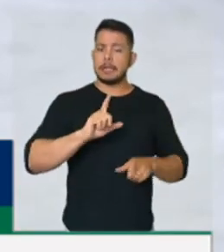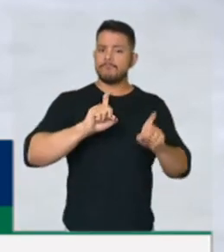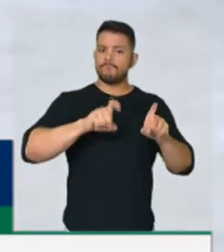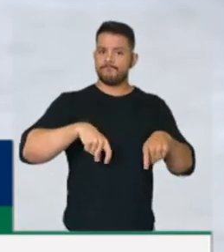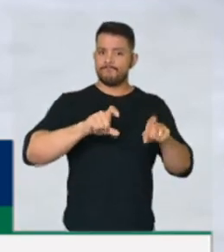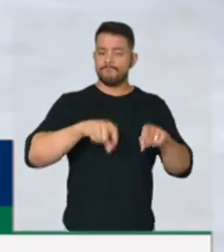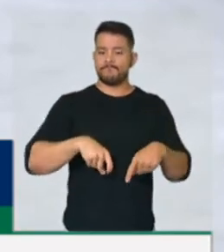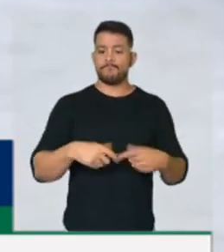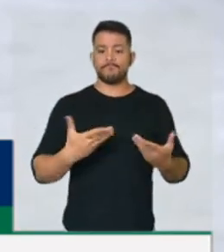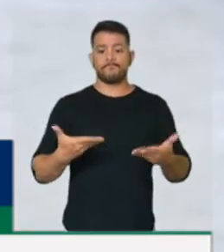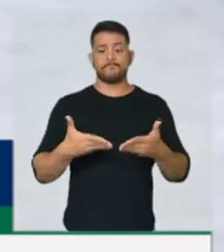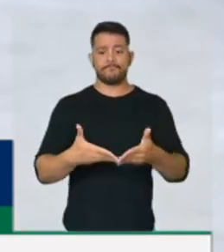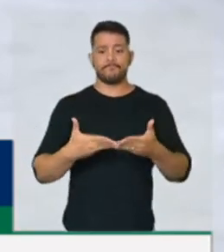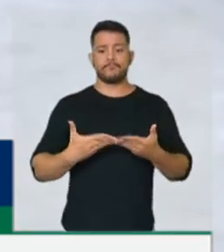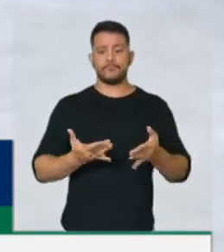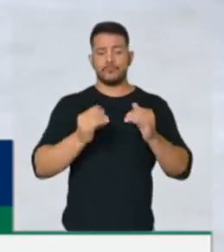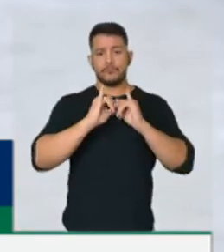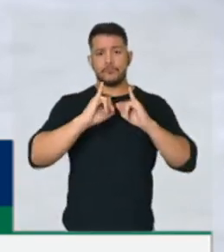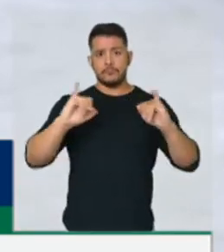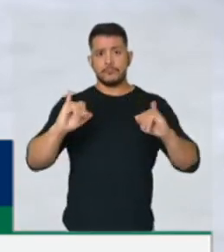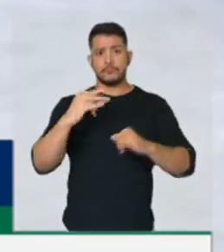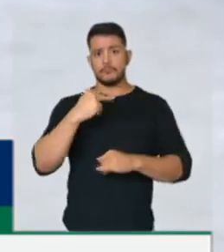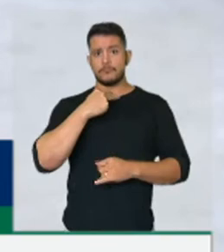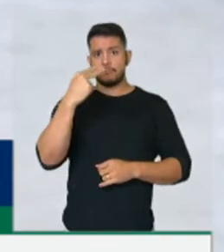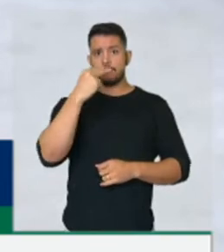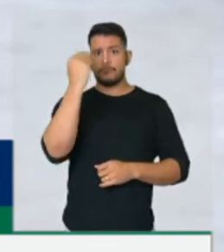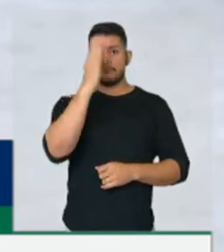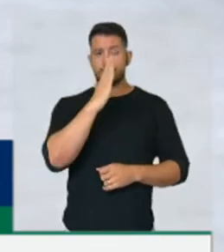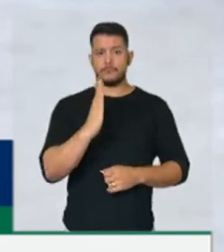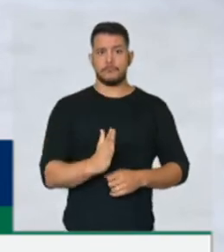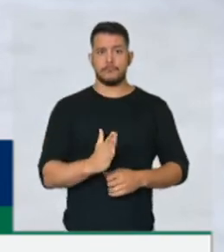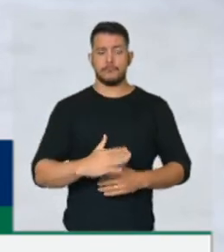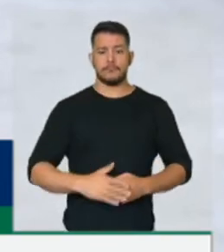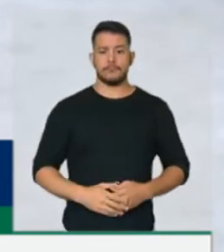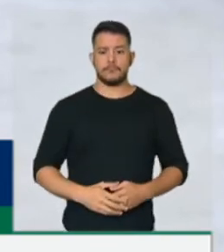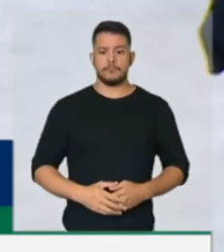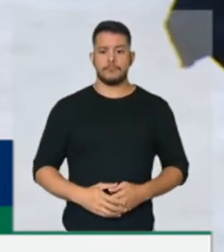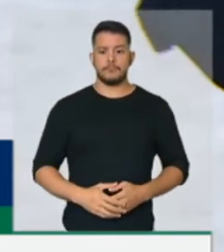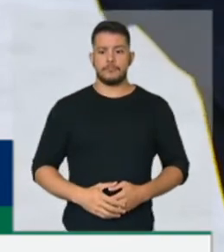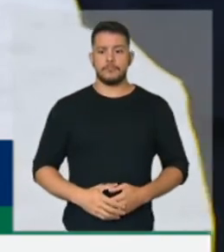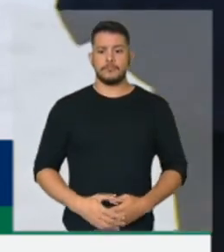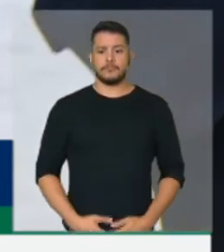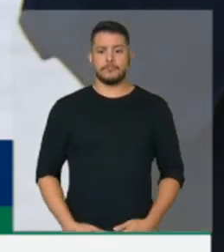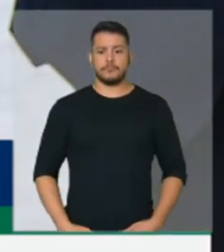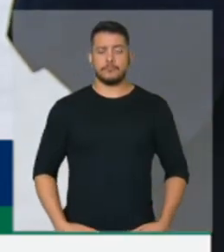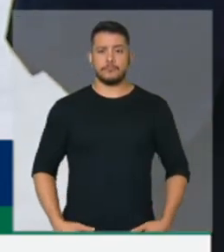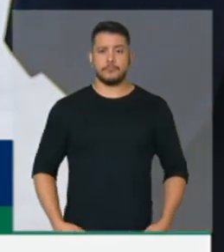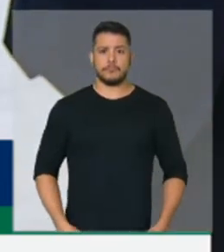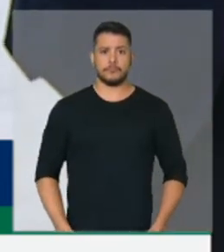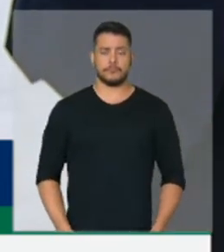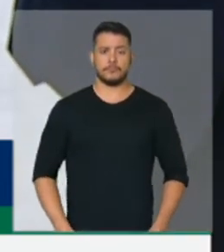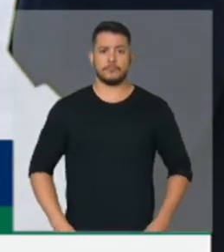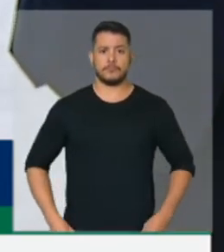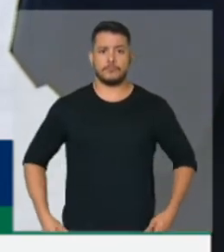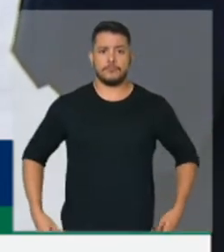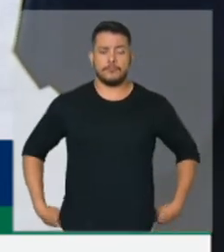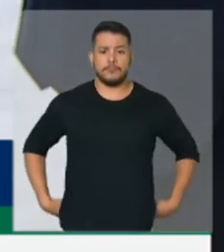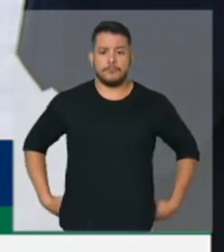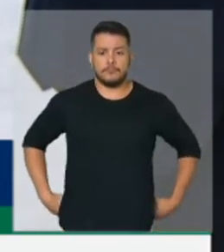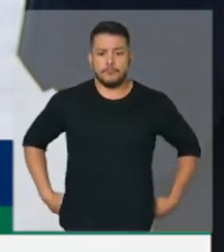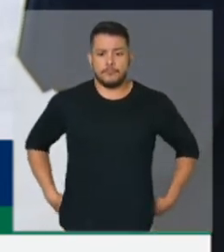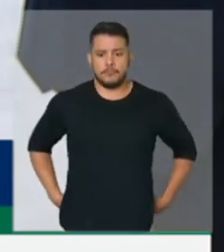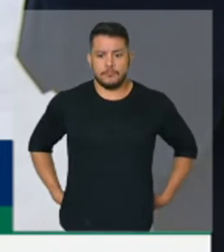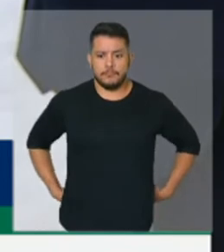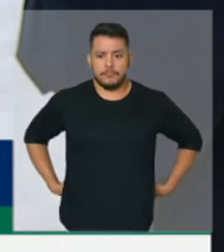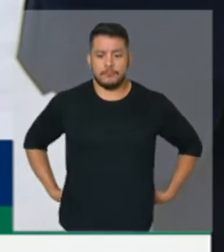meu pronunciamento seja também divulgado na rádio e também possa ser compartilhado